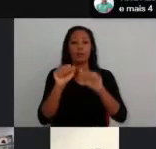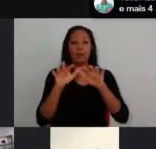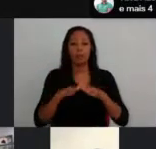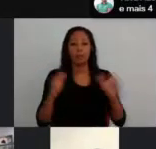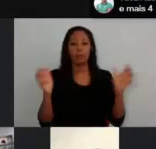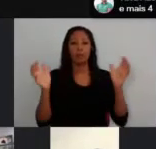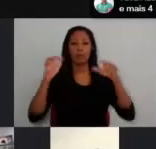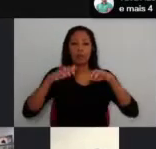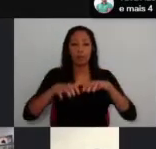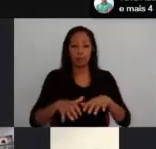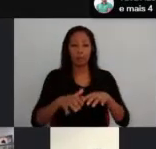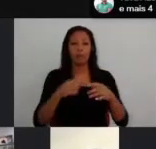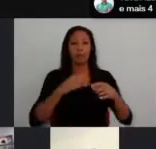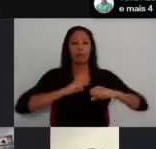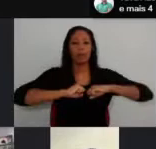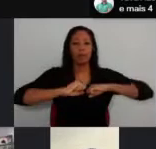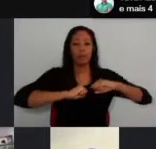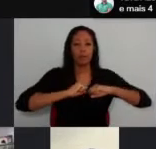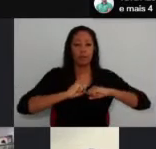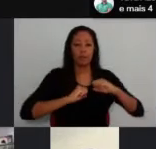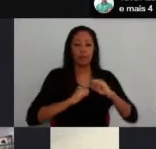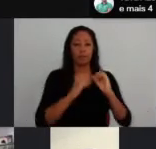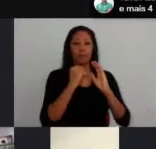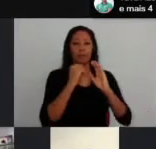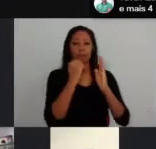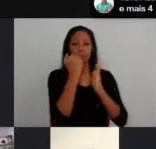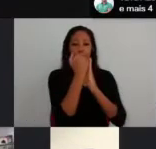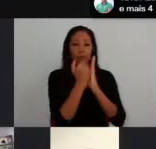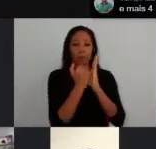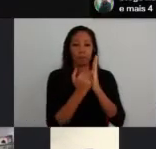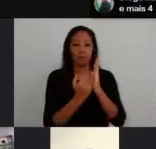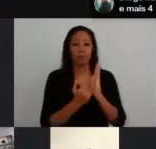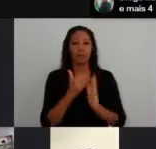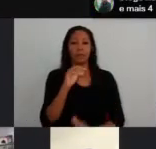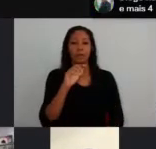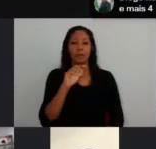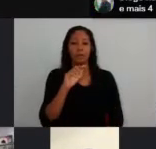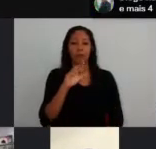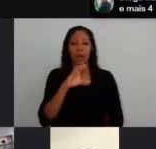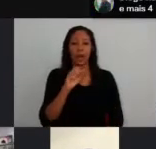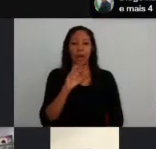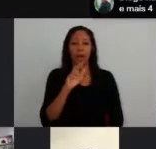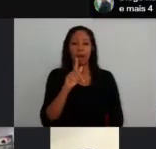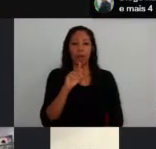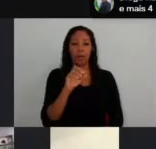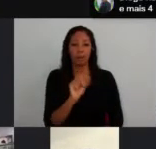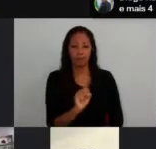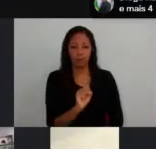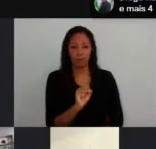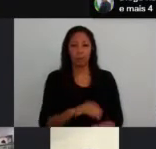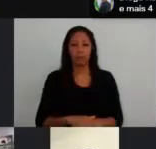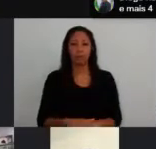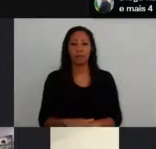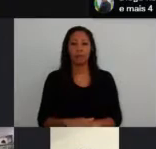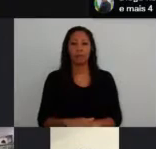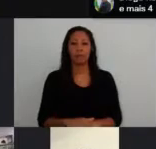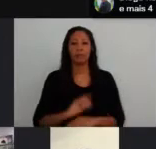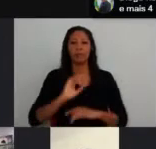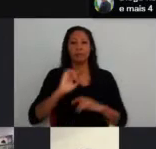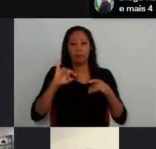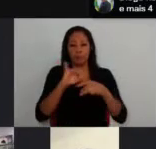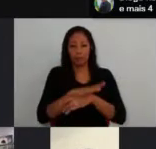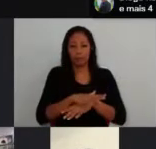dos profissionais de saúde. Encerrou seu pronunciamento convidando a todos a participar. O presidente Irani Guedes fez esclarecimento sobre as solicitações da